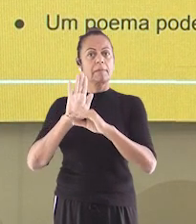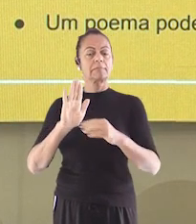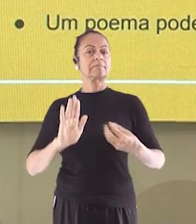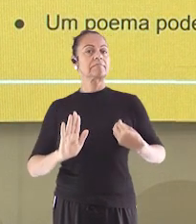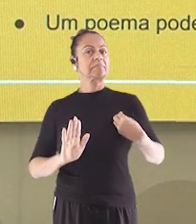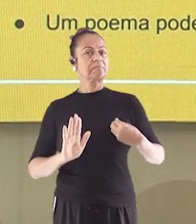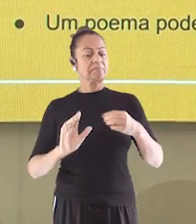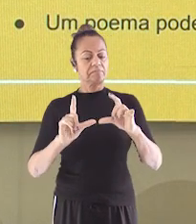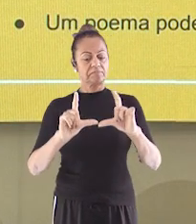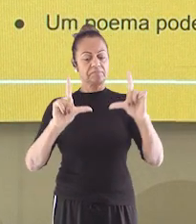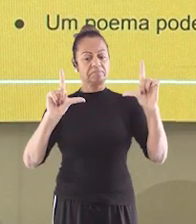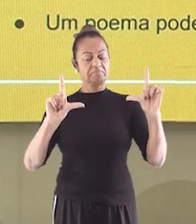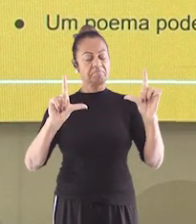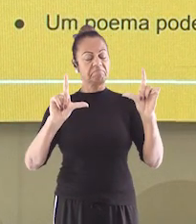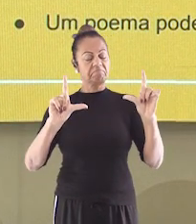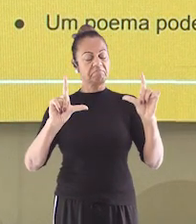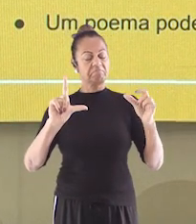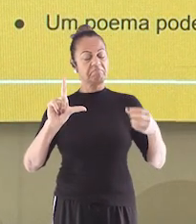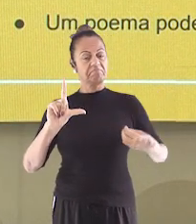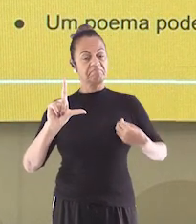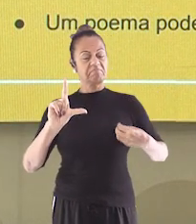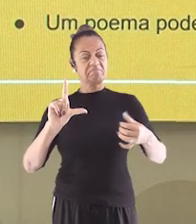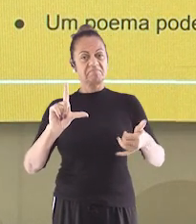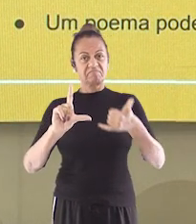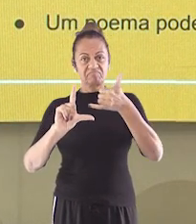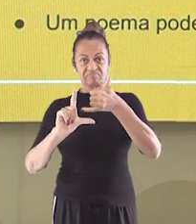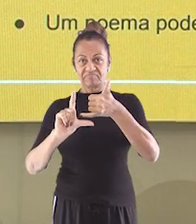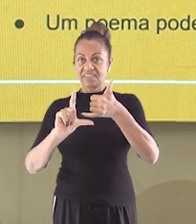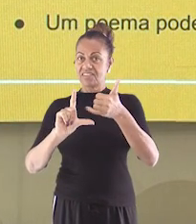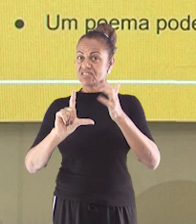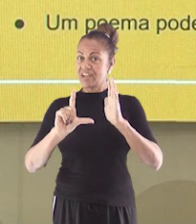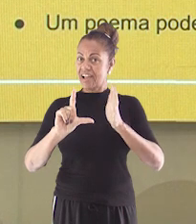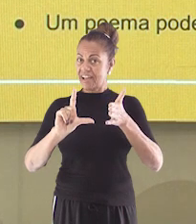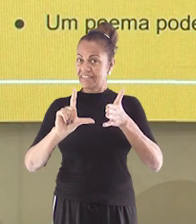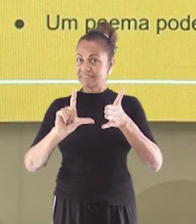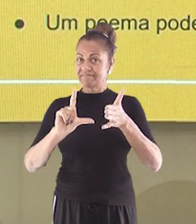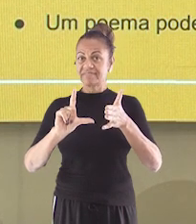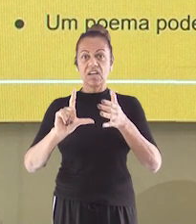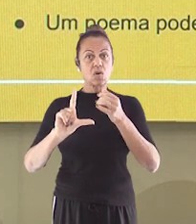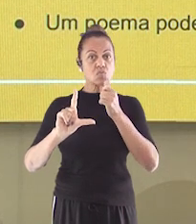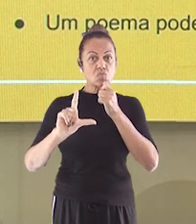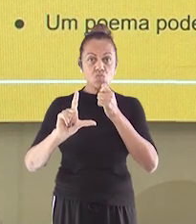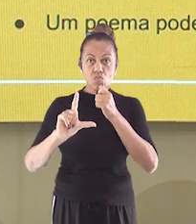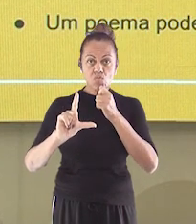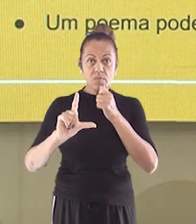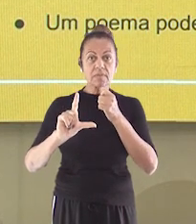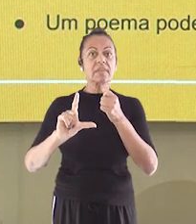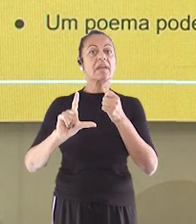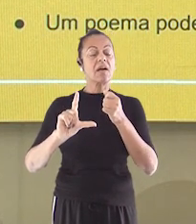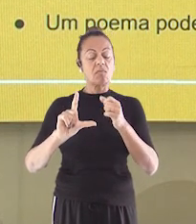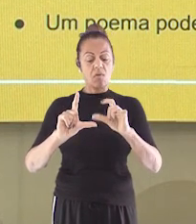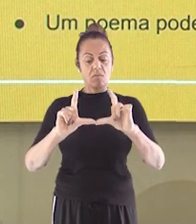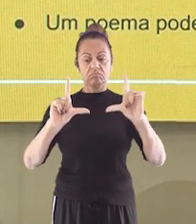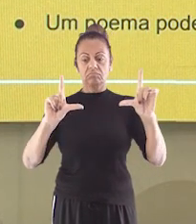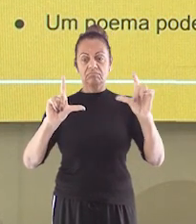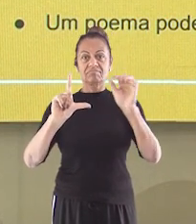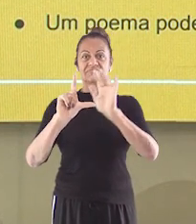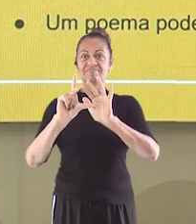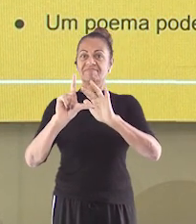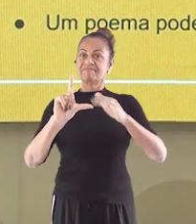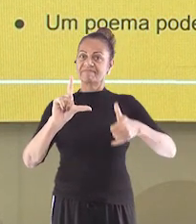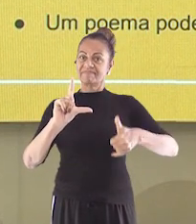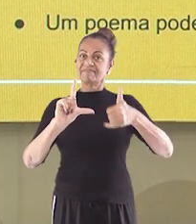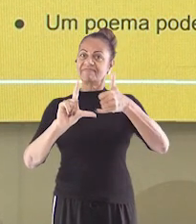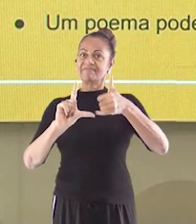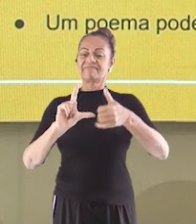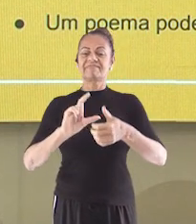presença. Já marcou sua presença aqui na aula de hoje? Se ainda não marcou, basta apontar o seu celular para o QR